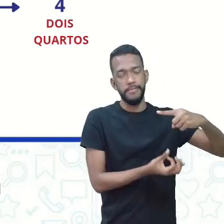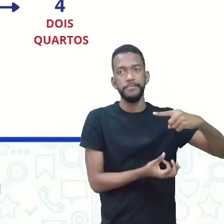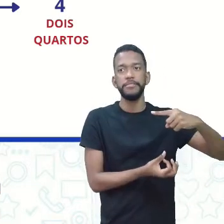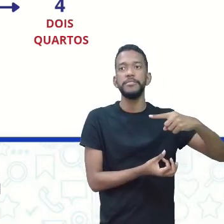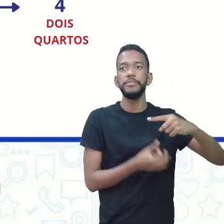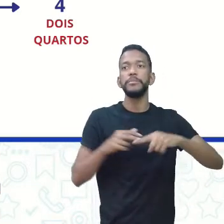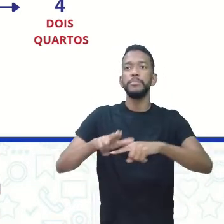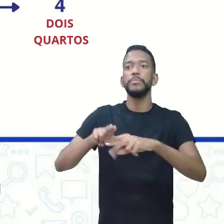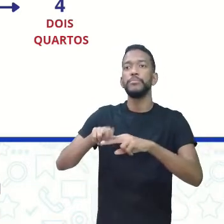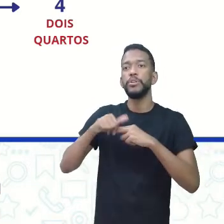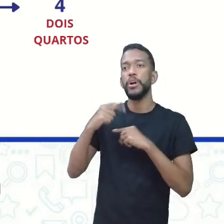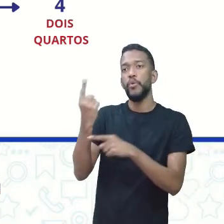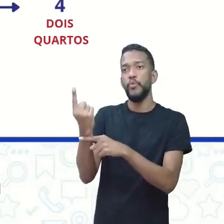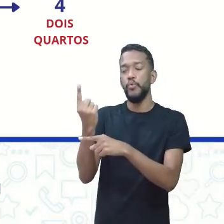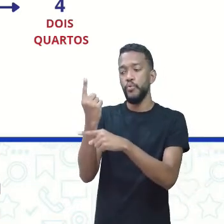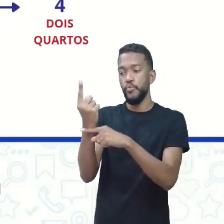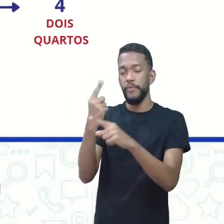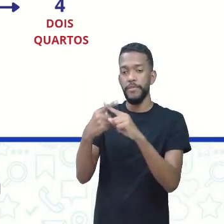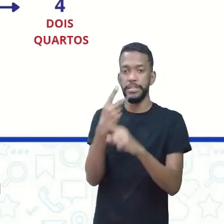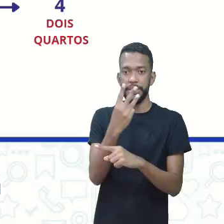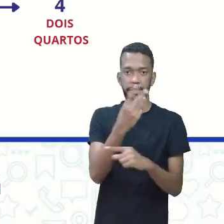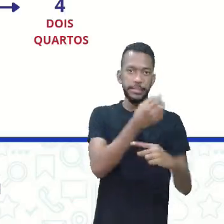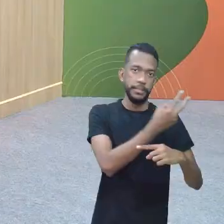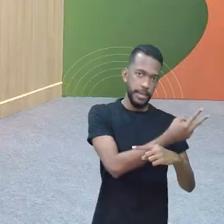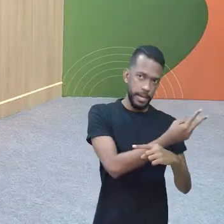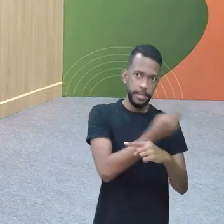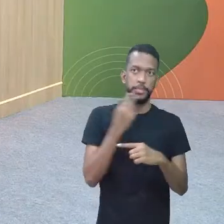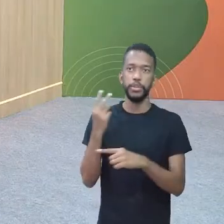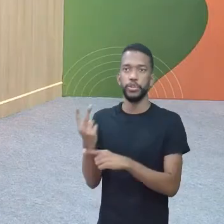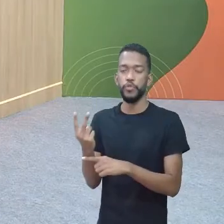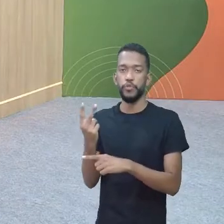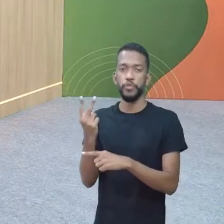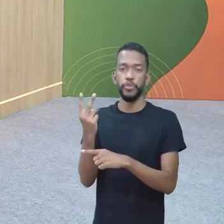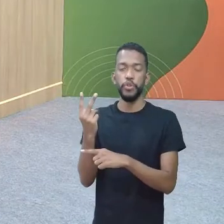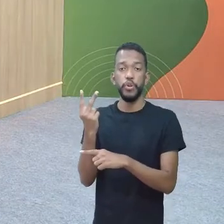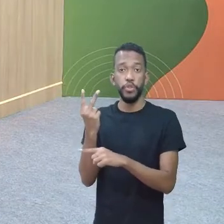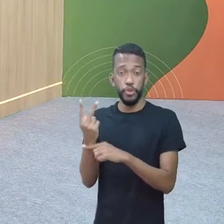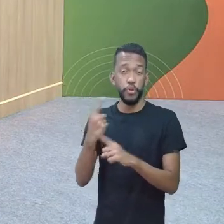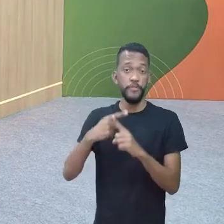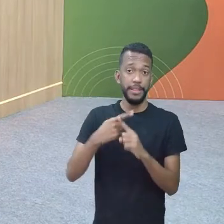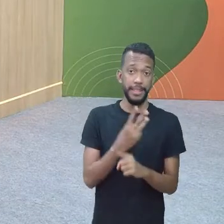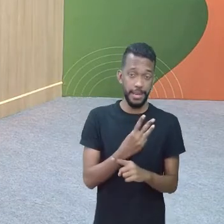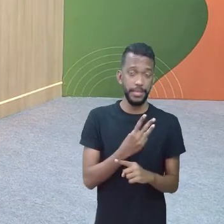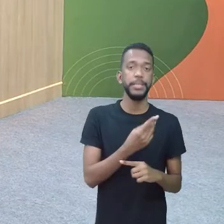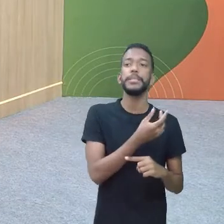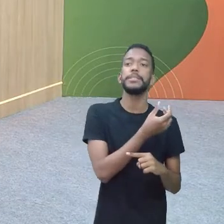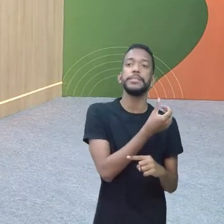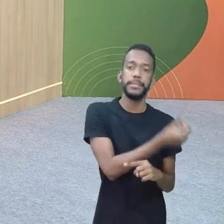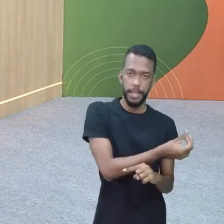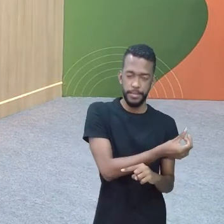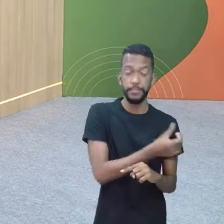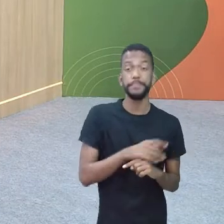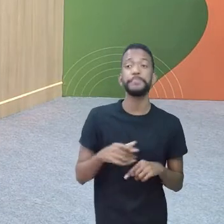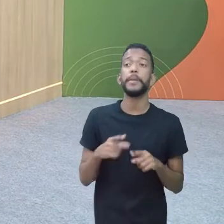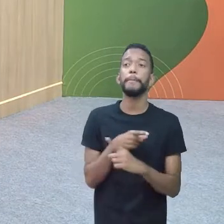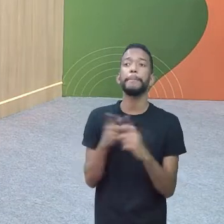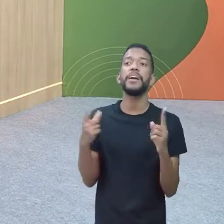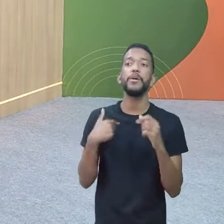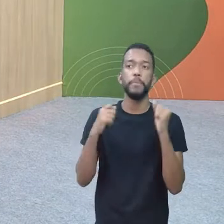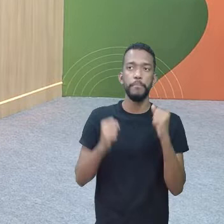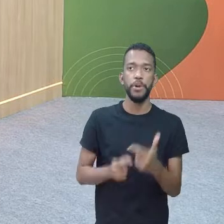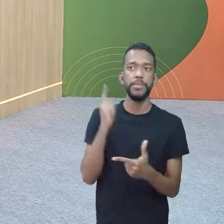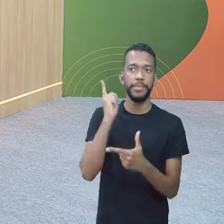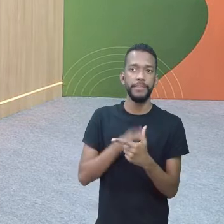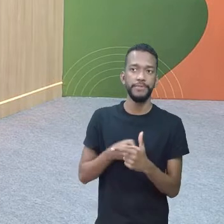dar 3 e 2 vezes 3 vai dar 6. Perfeito. Mas eu também posso fazer a divisão. E se eu